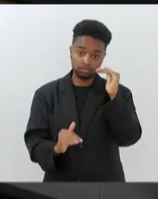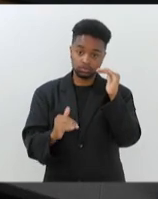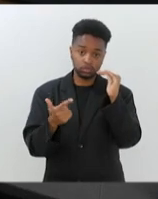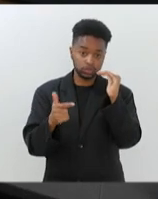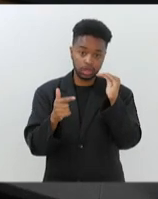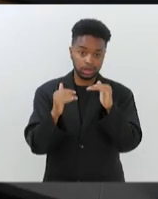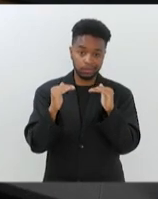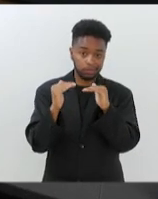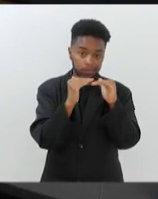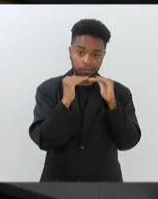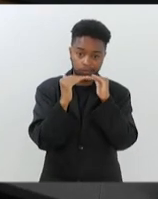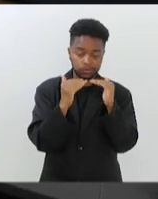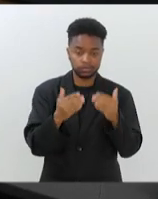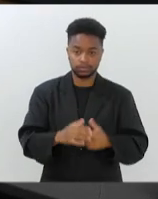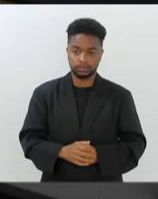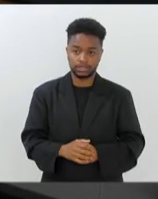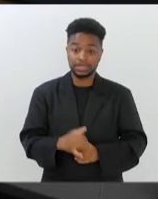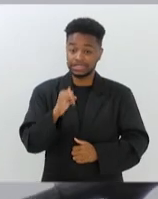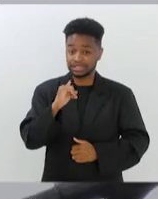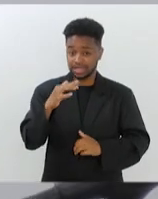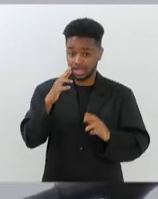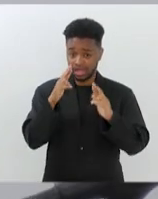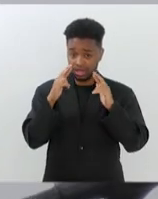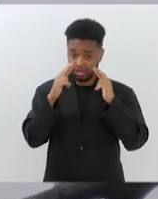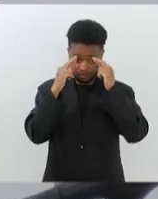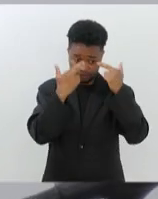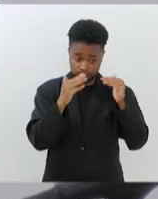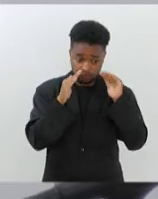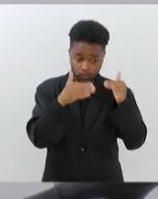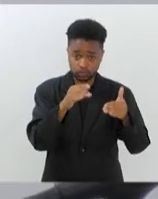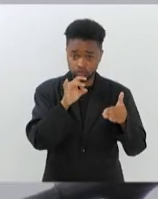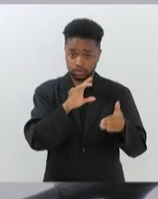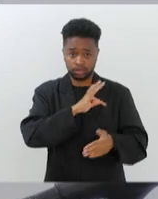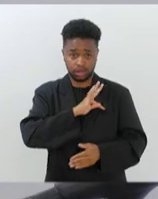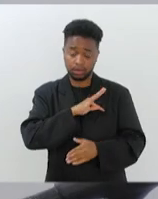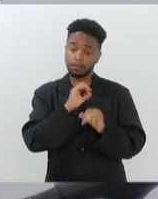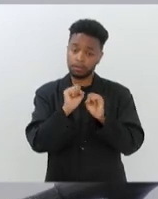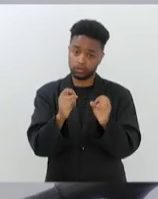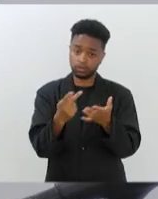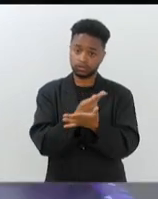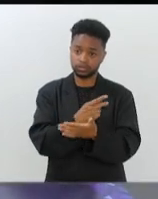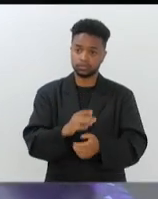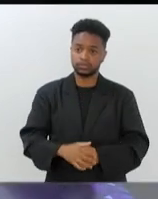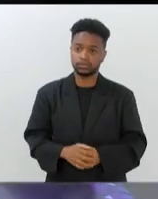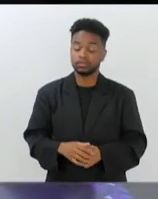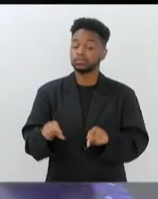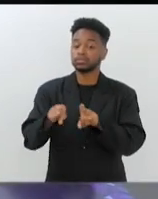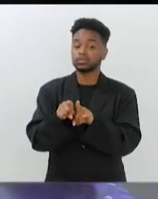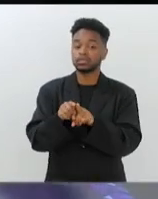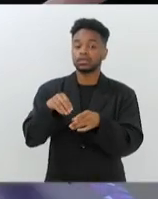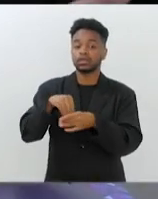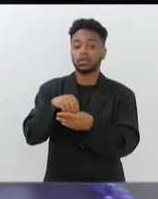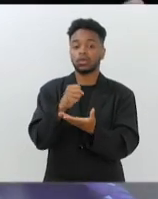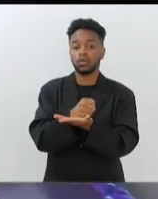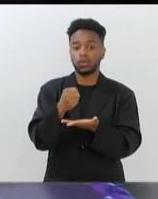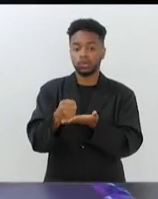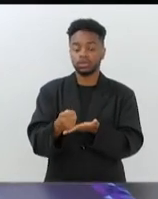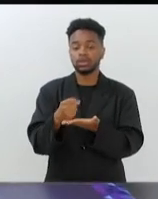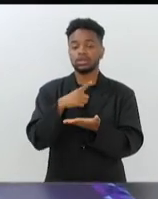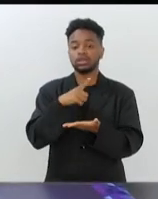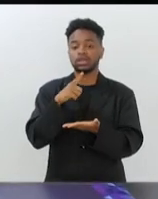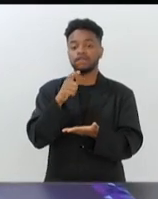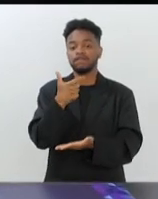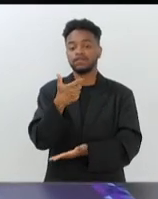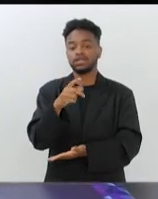contrato e se o senhor respeitar somente a técnica Pode ser que isso aconteça mas existe também dentro da execução de contrato uma previsão de